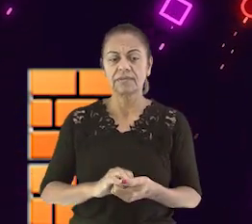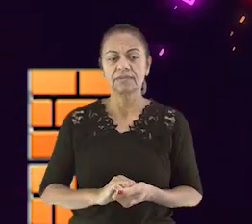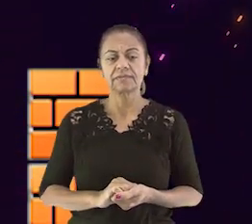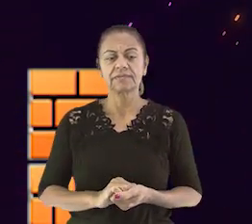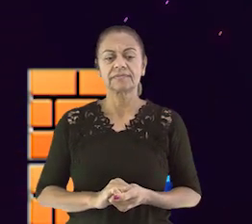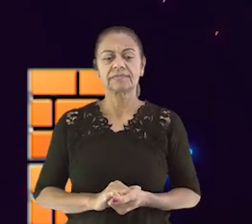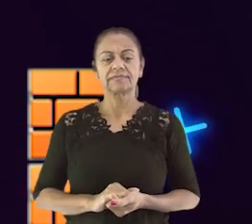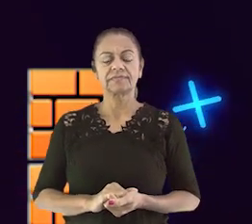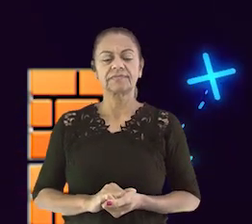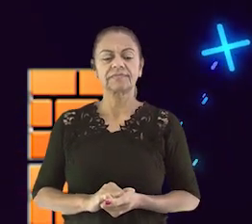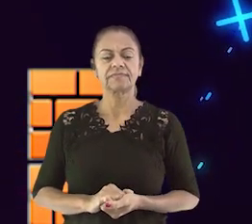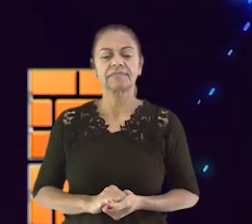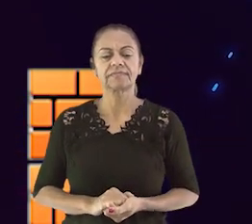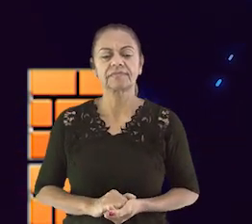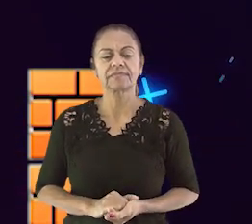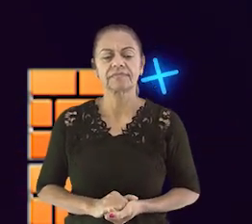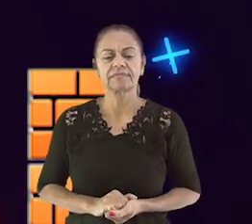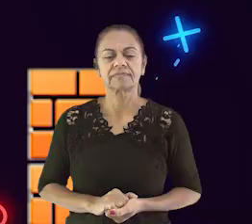volto!